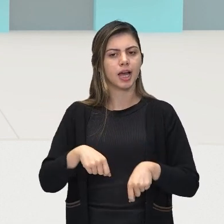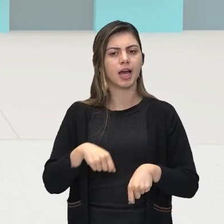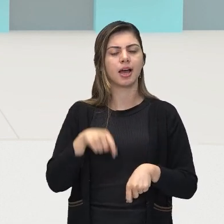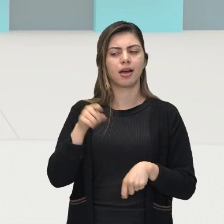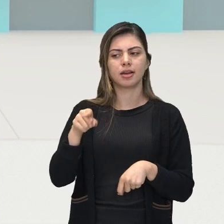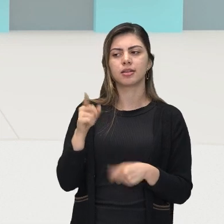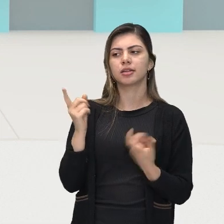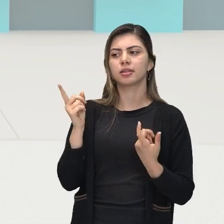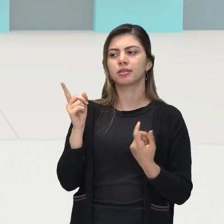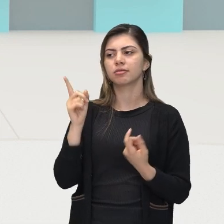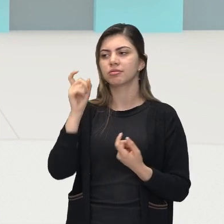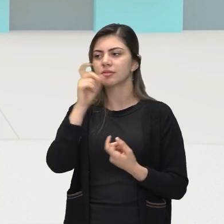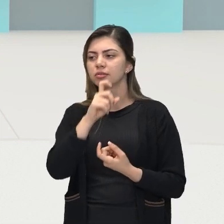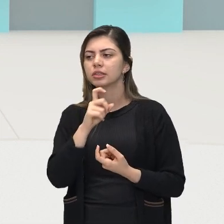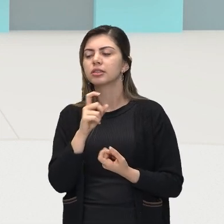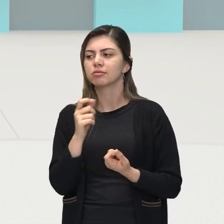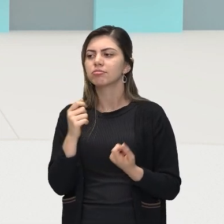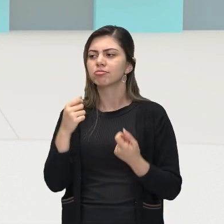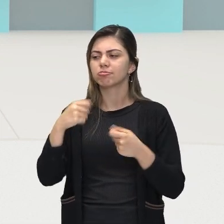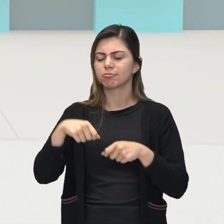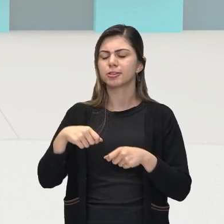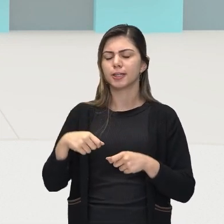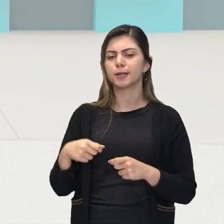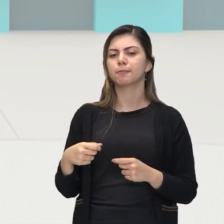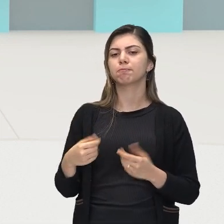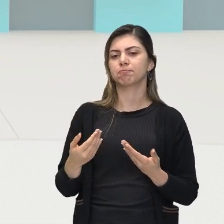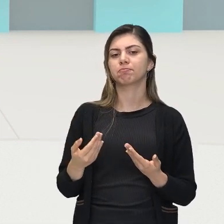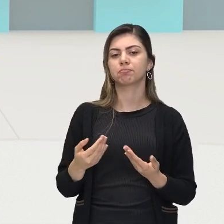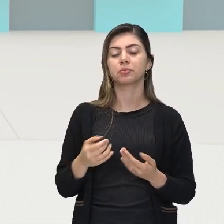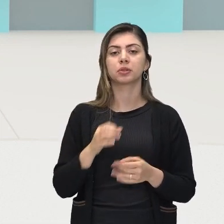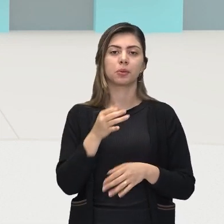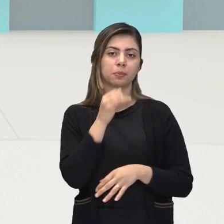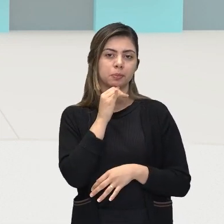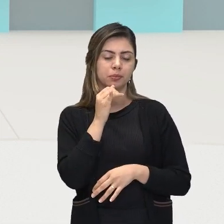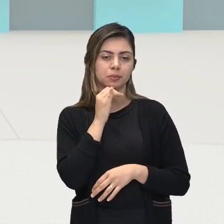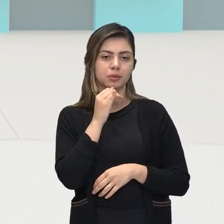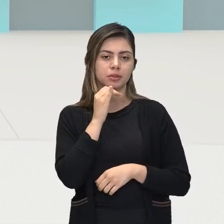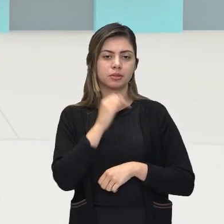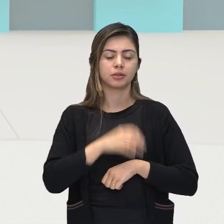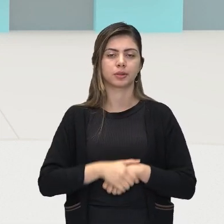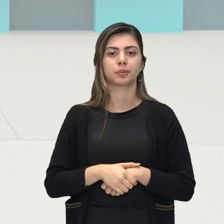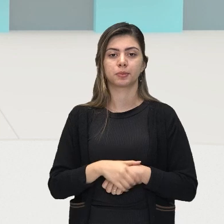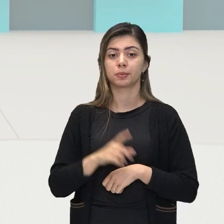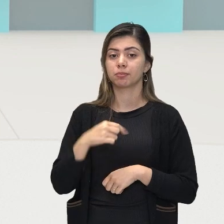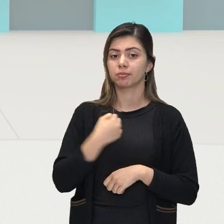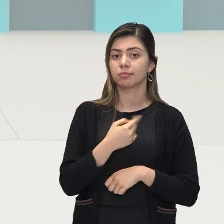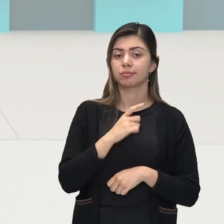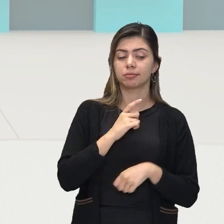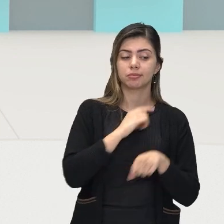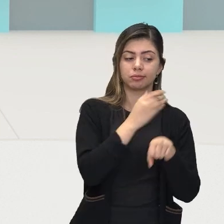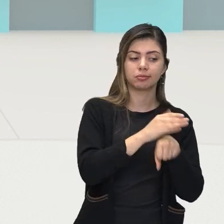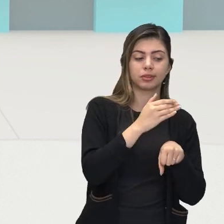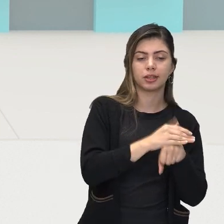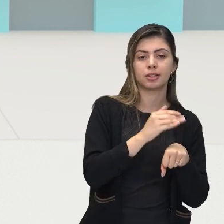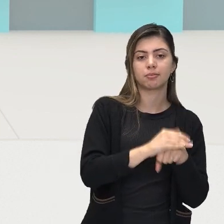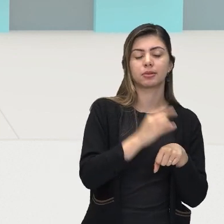a incerteza e com a adversidade, né? Uma vez que a gente executa essas atividades, a gente relaxa